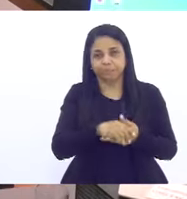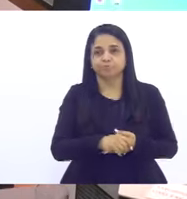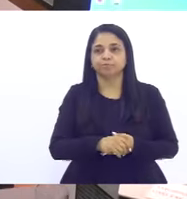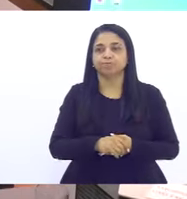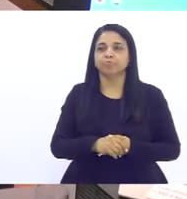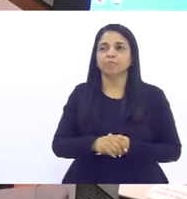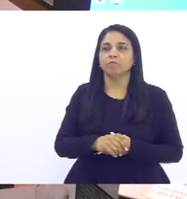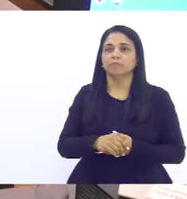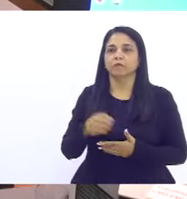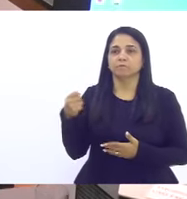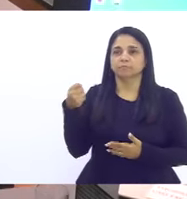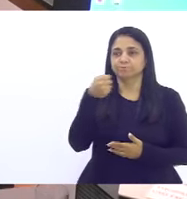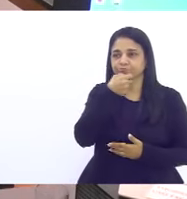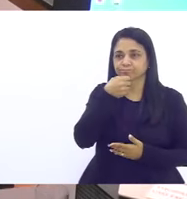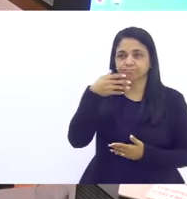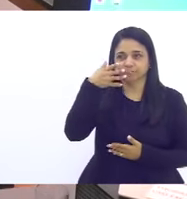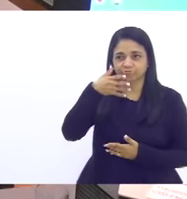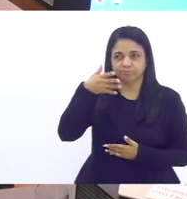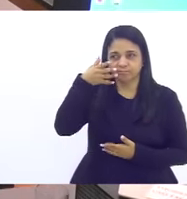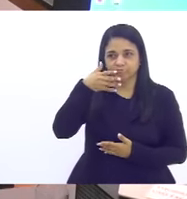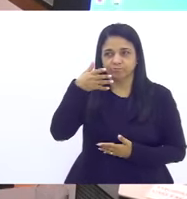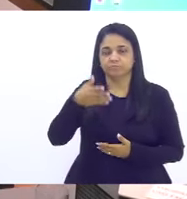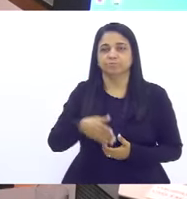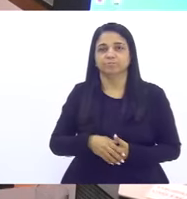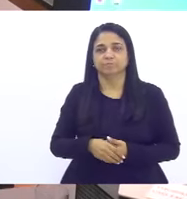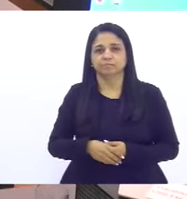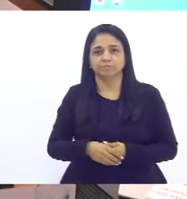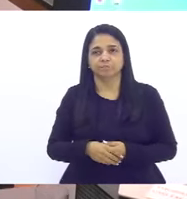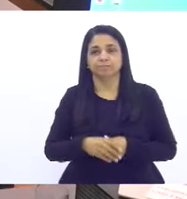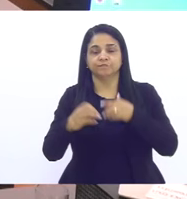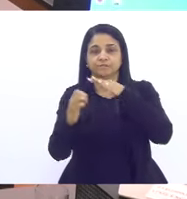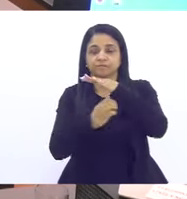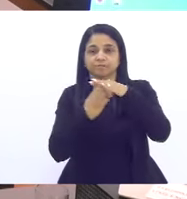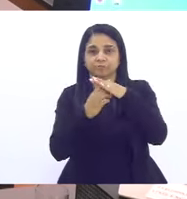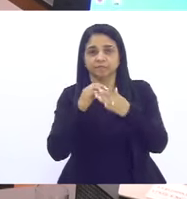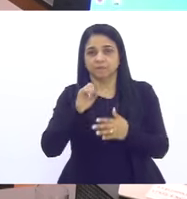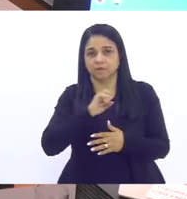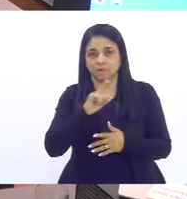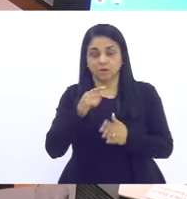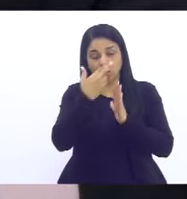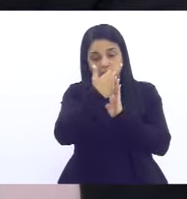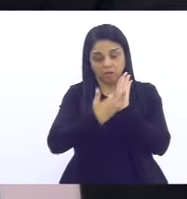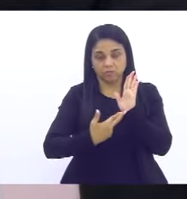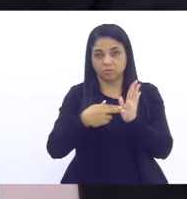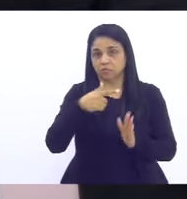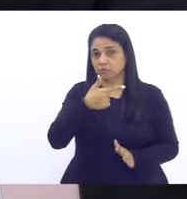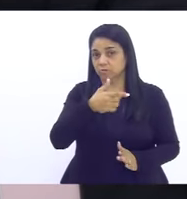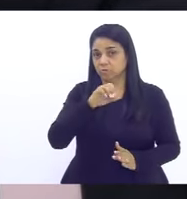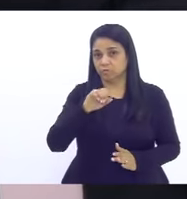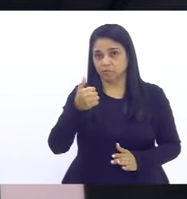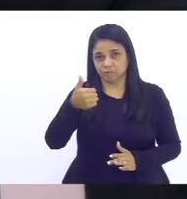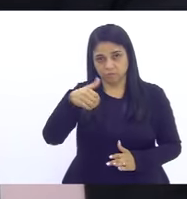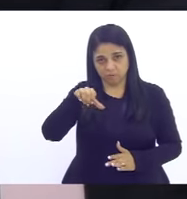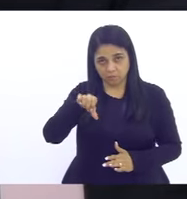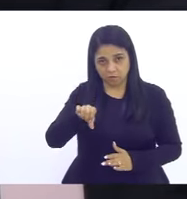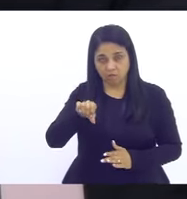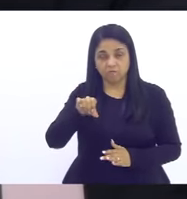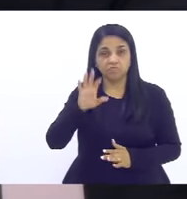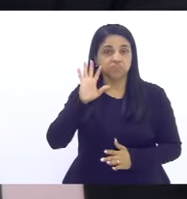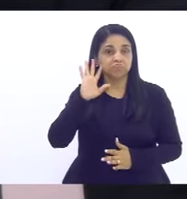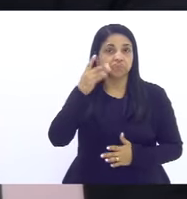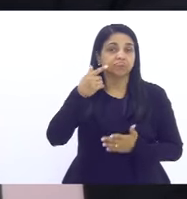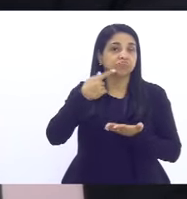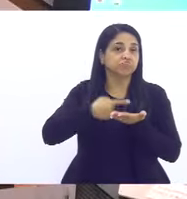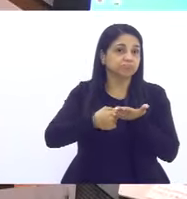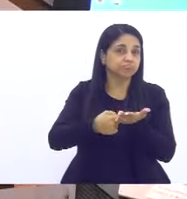Enel, fazer as considerações em relação ao relatório da CPI de 2019 e que atitudes foram tomadas pela empresa